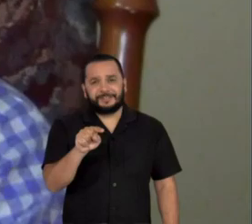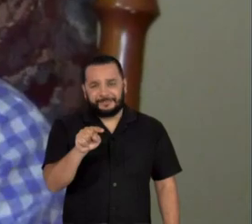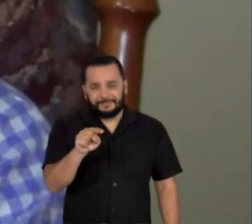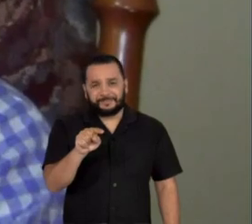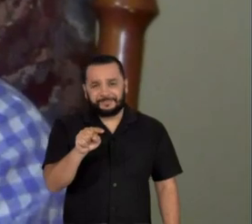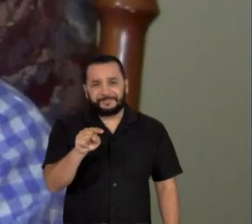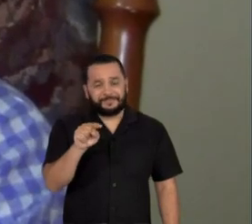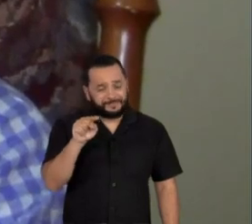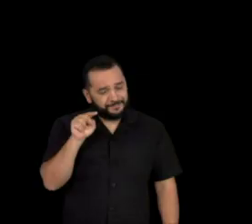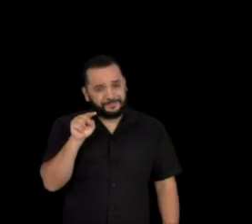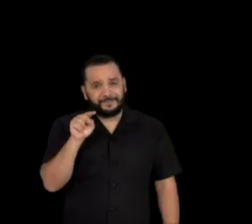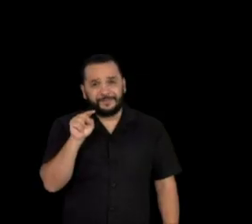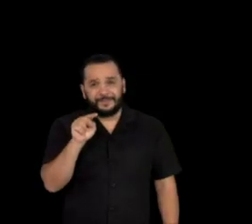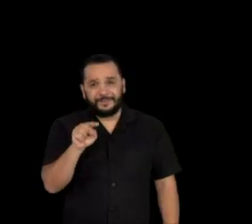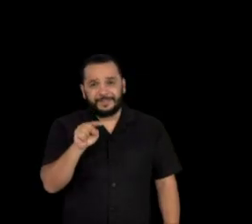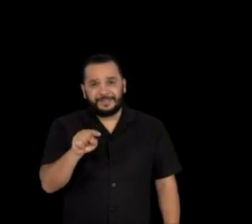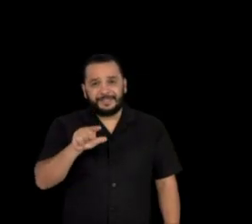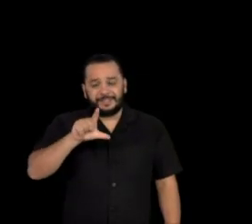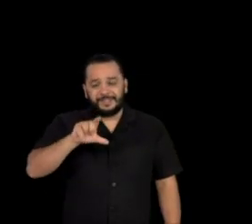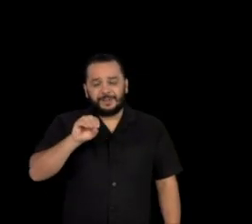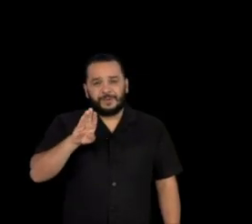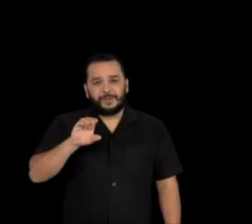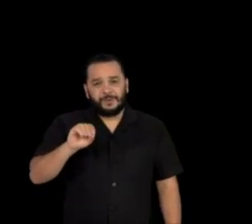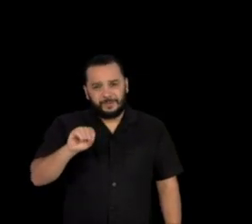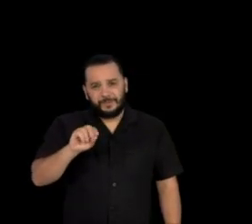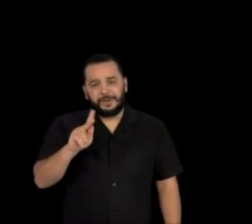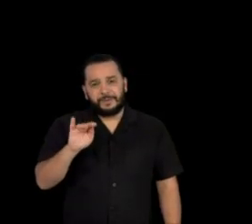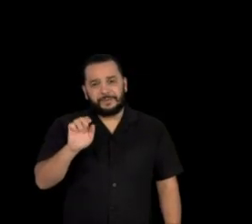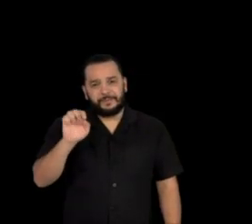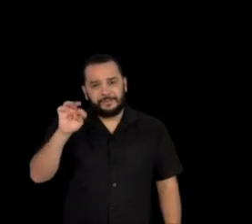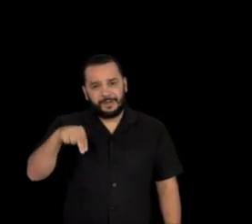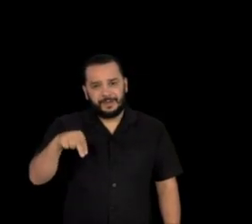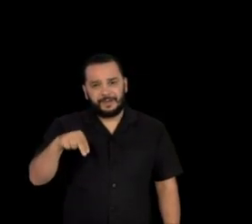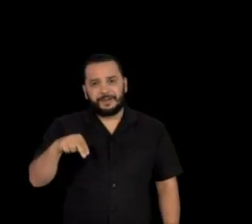Quando você fez o Lobo de Ray-Ban com o Raul Cortez,